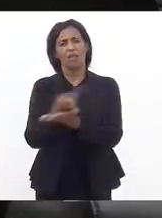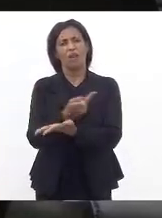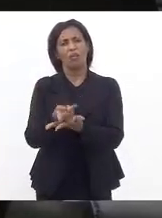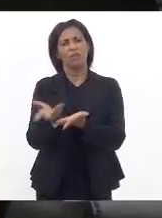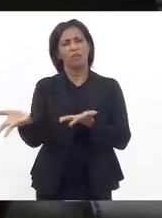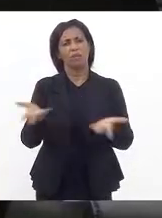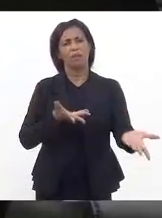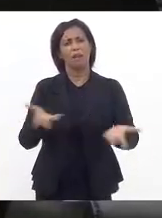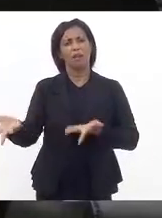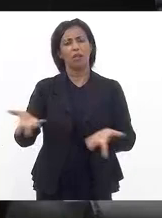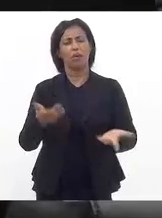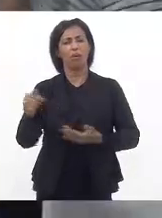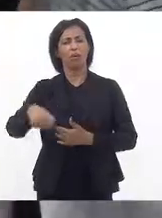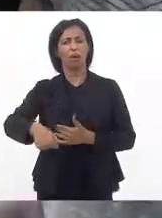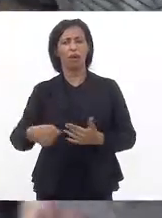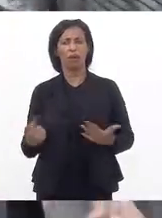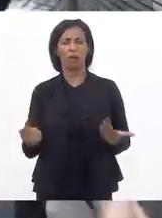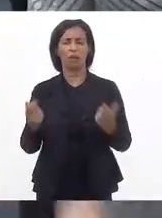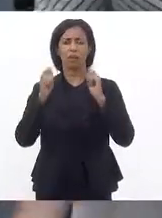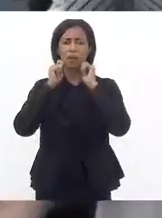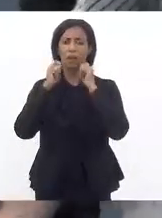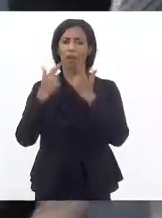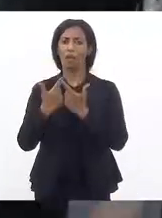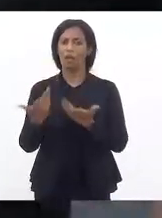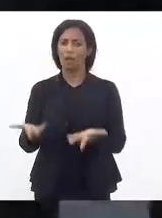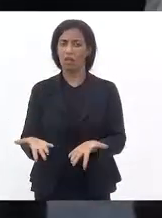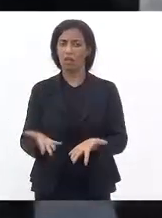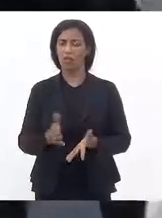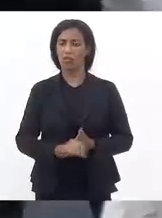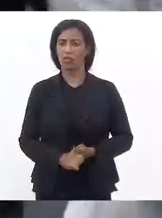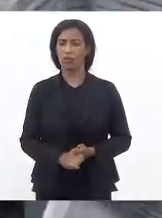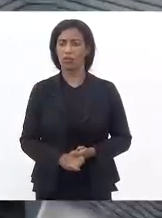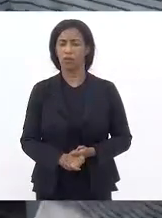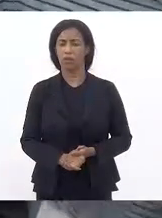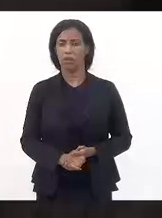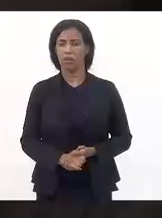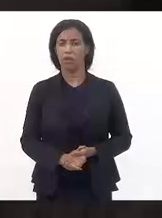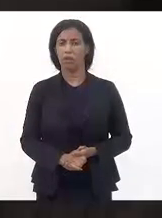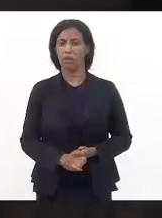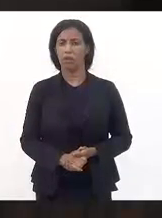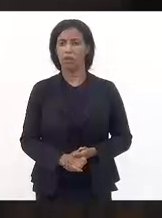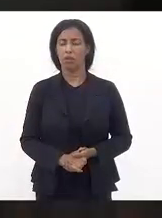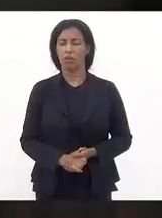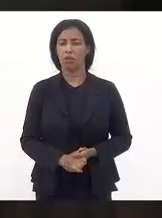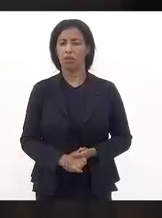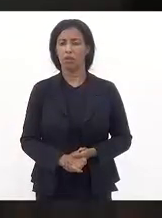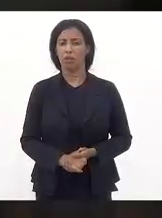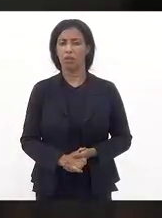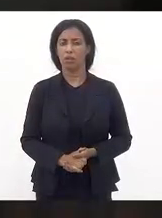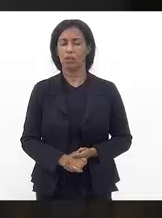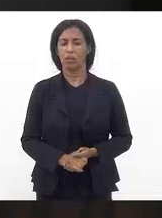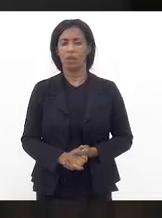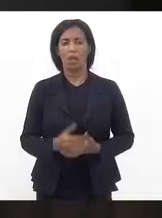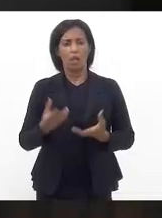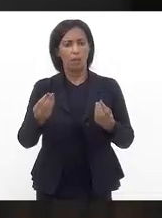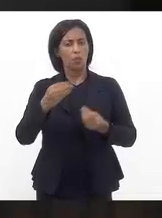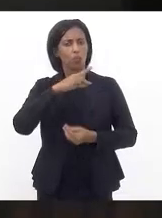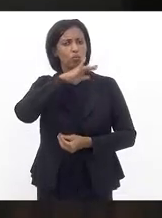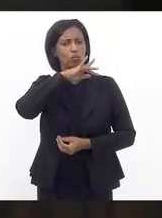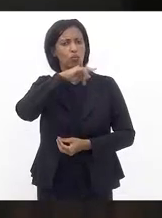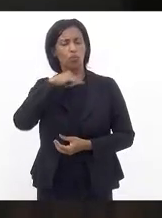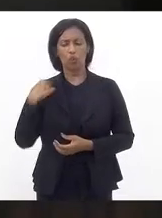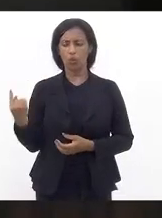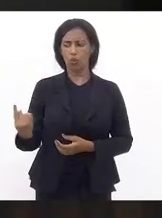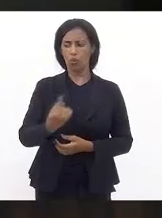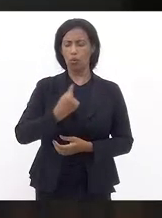aqui dentro de e aí foi aí foi muito ruim quando